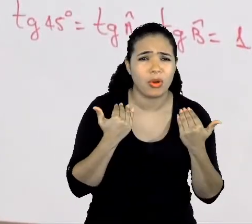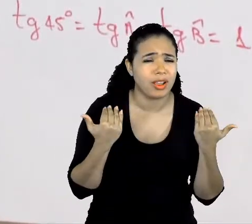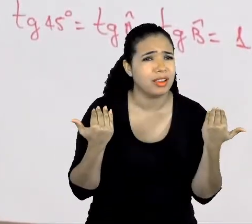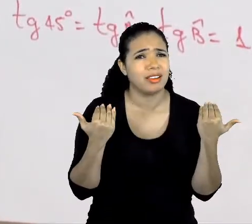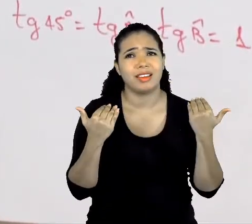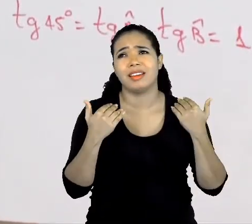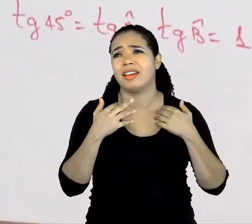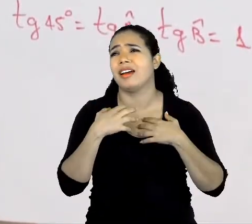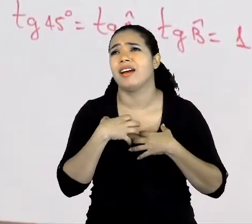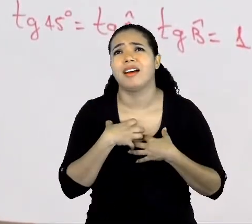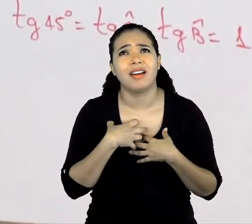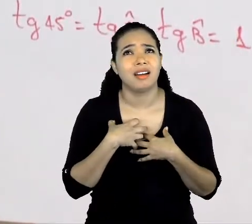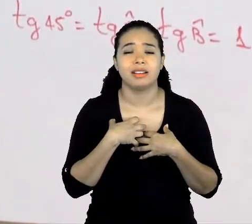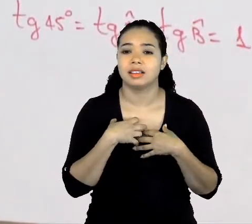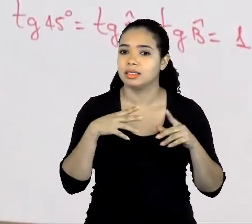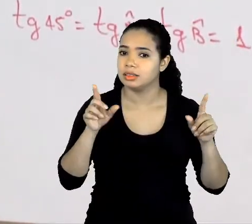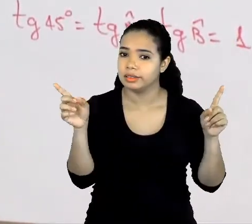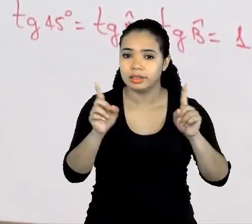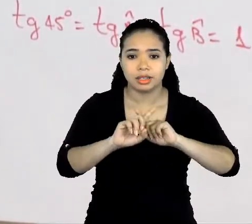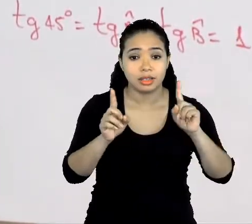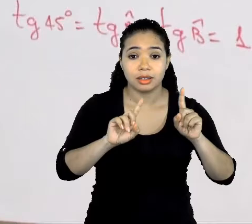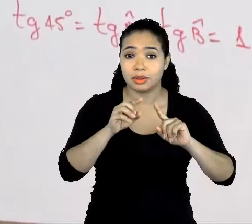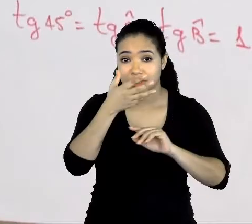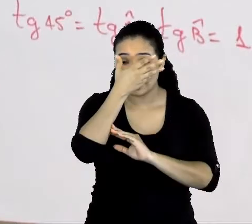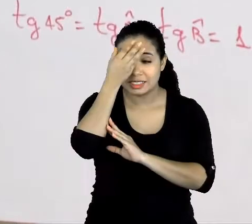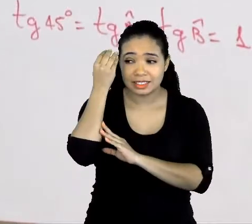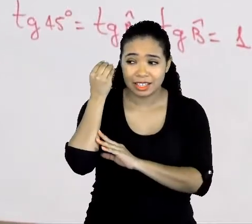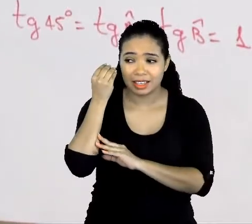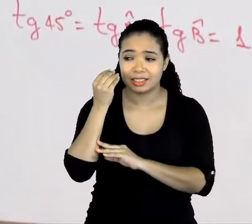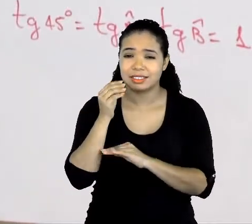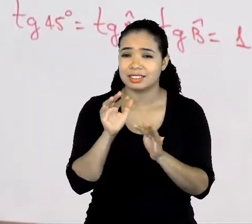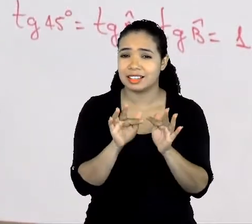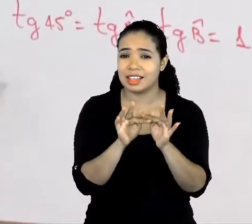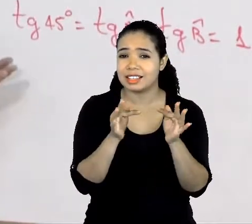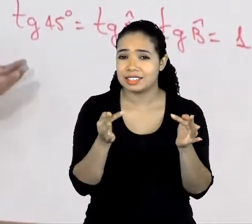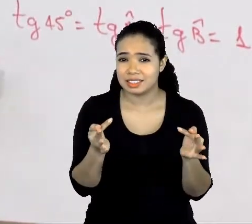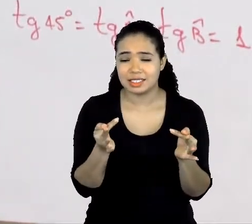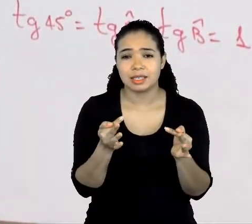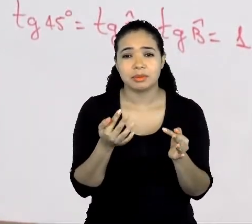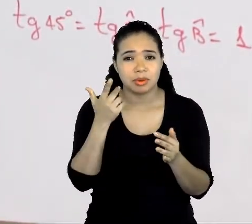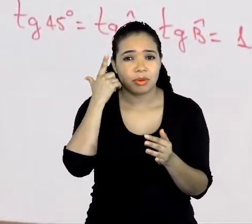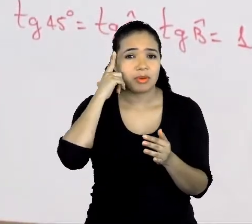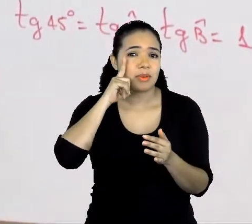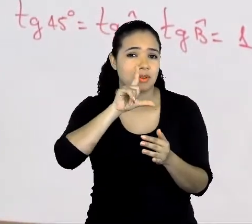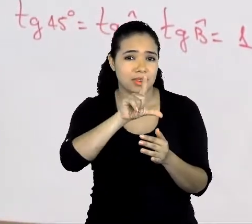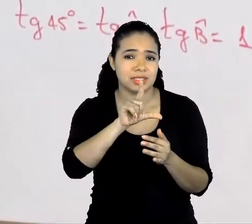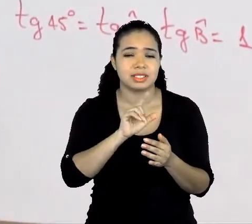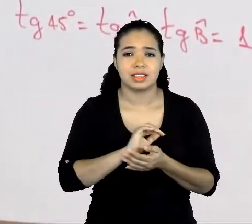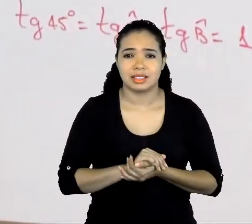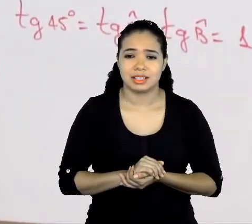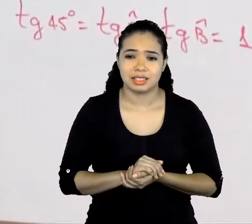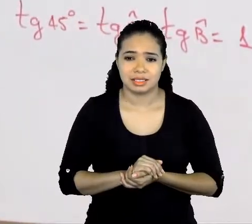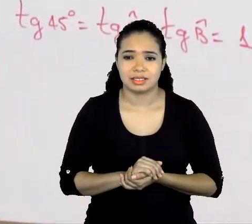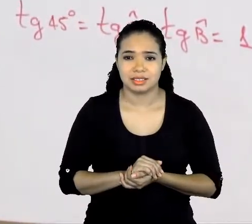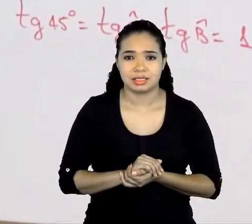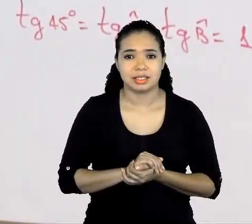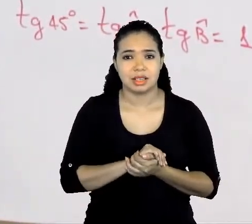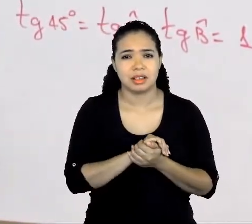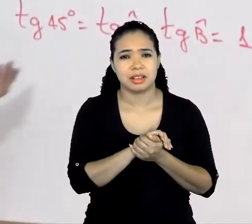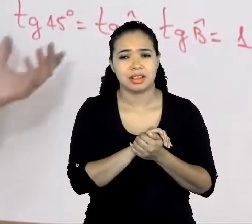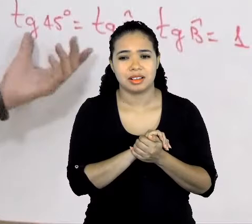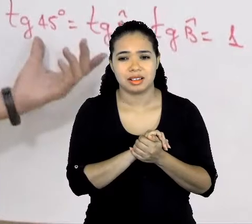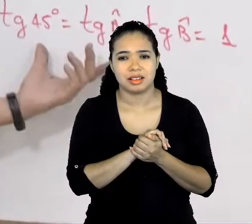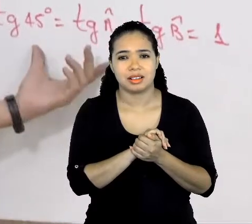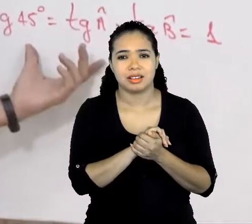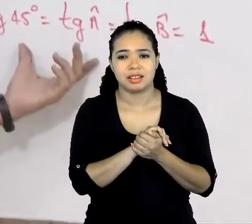sou... Não, esquece isso. Simples análise você consegue deduzir ou por cálculo ou pela